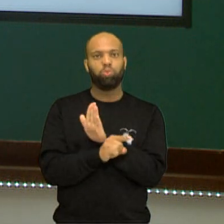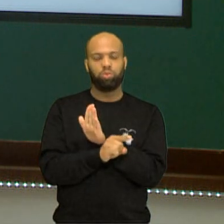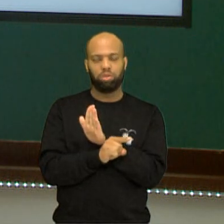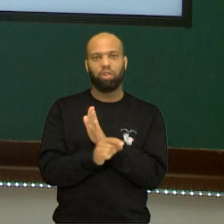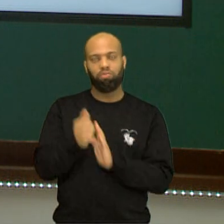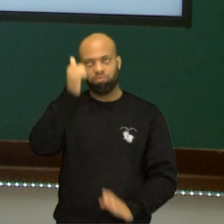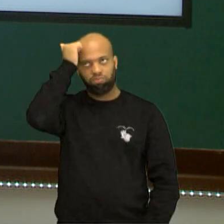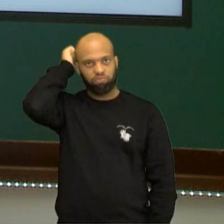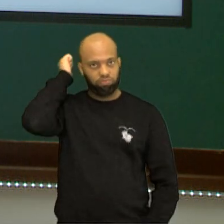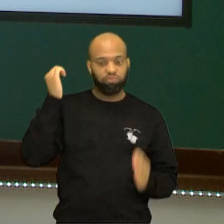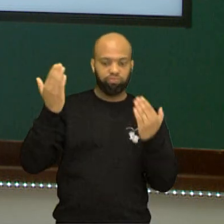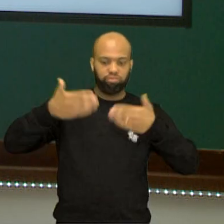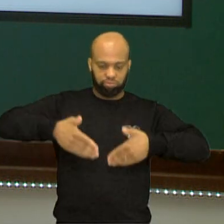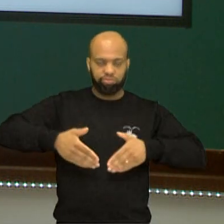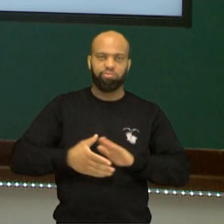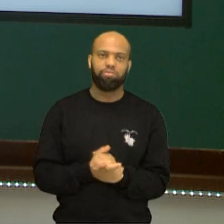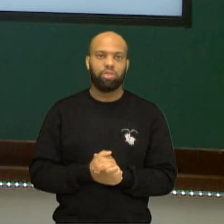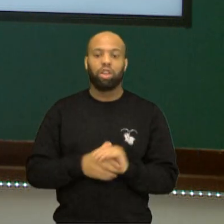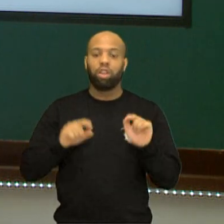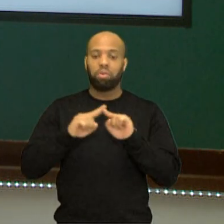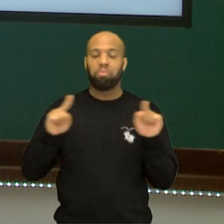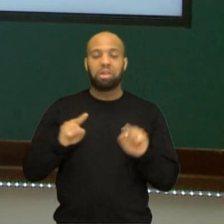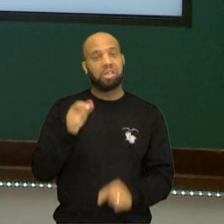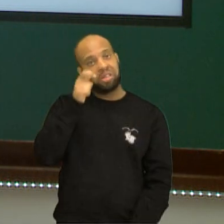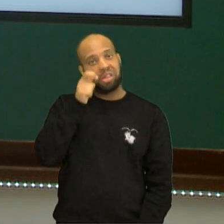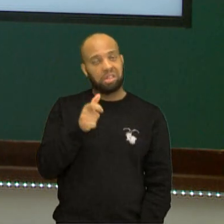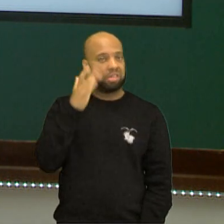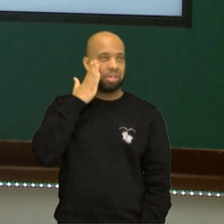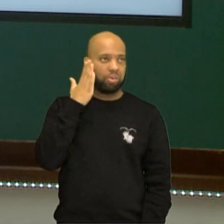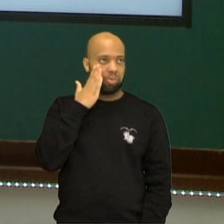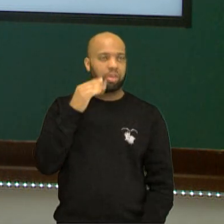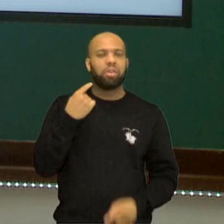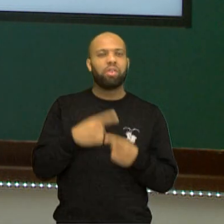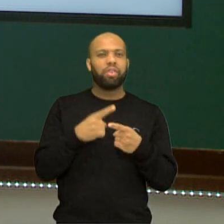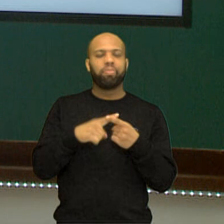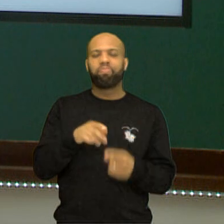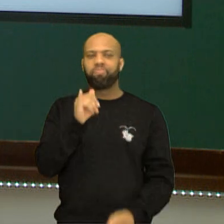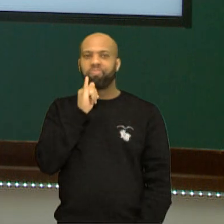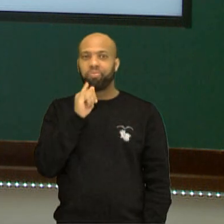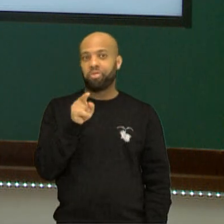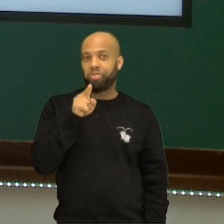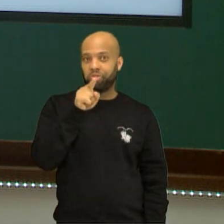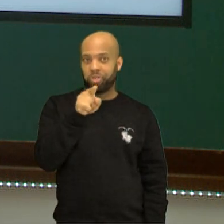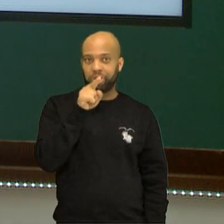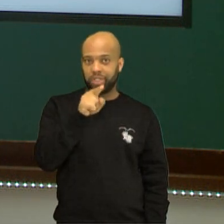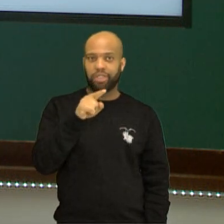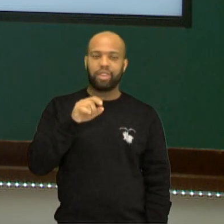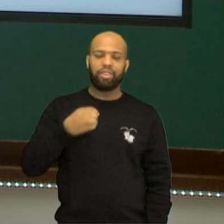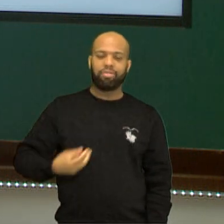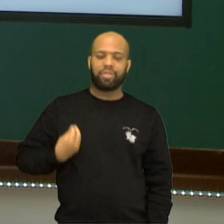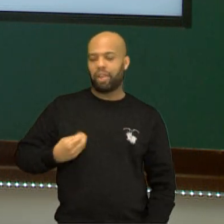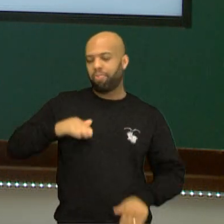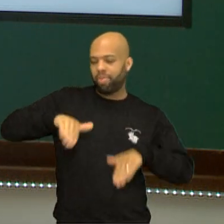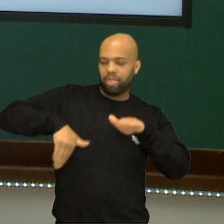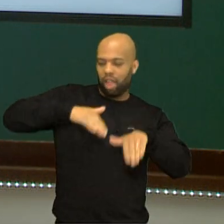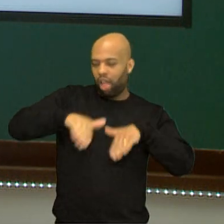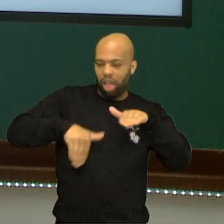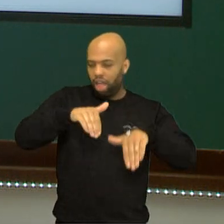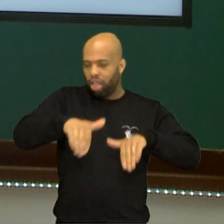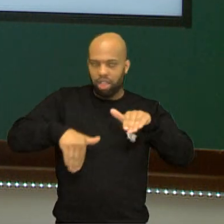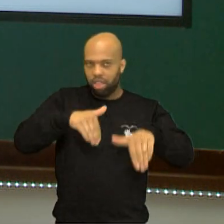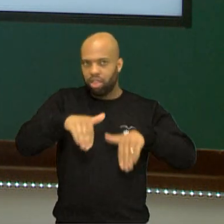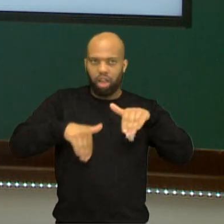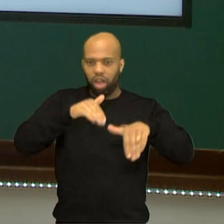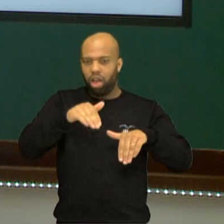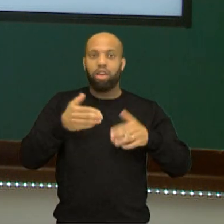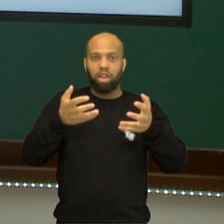de vestibular. Mas é uma coisa bem interessante, né? Imagina você, por exemplo, nadando, você quer atravessar o lado de um,